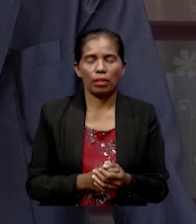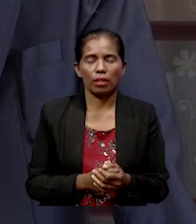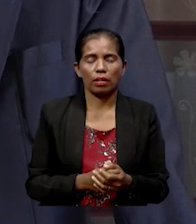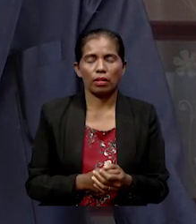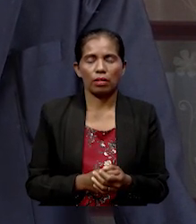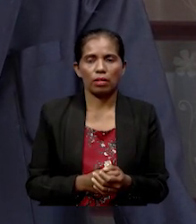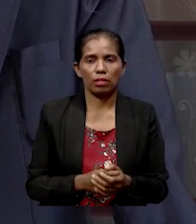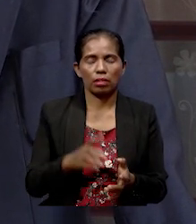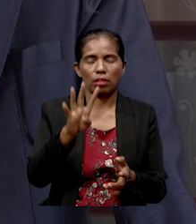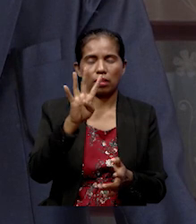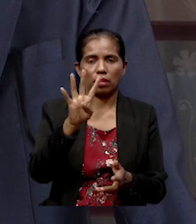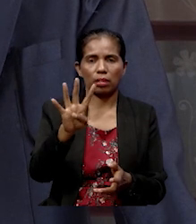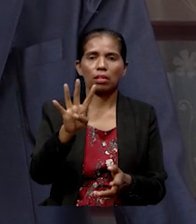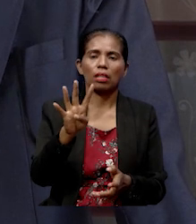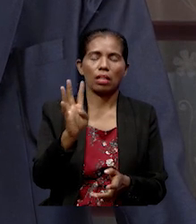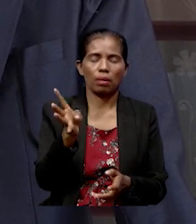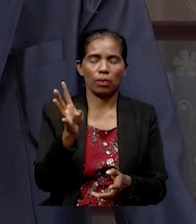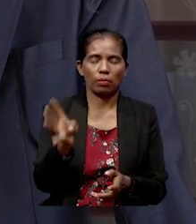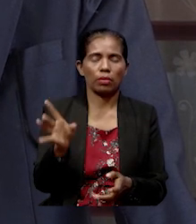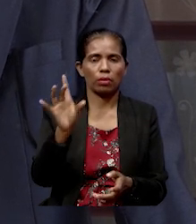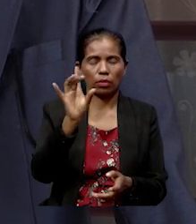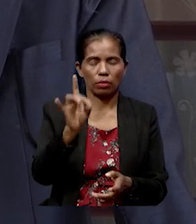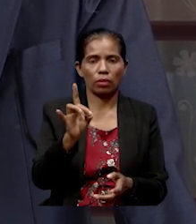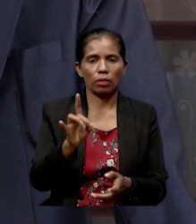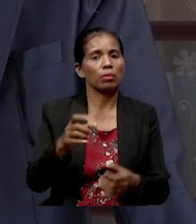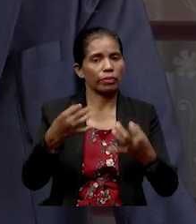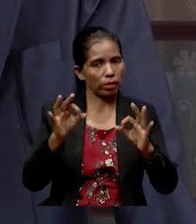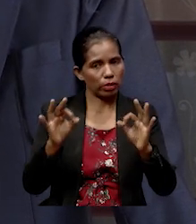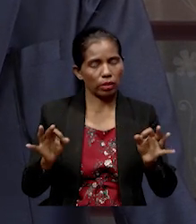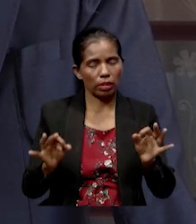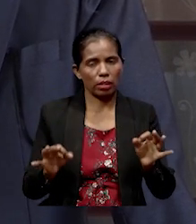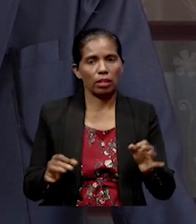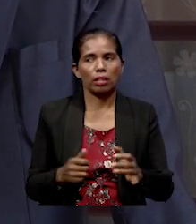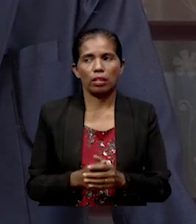48% maca registrado. Aquela metade né, se remata e